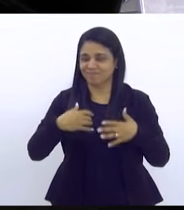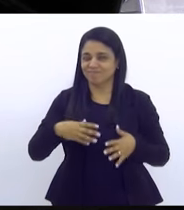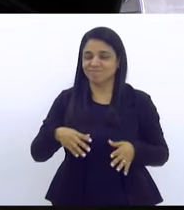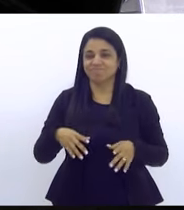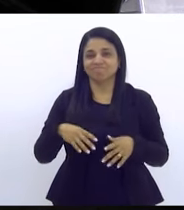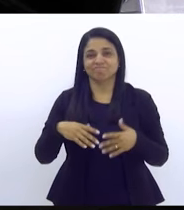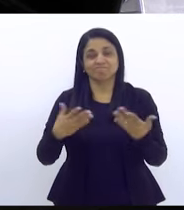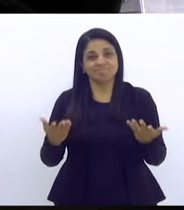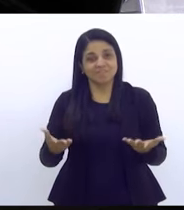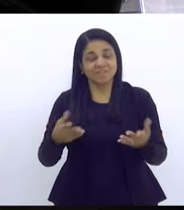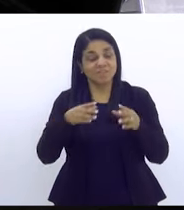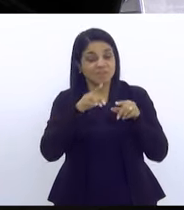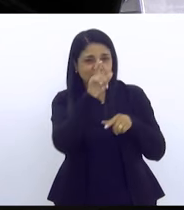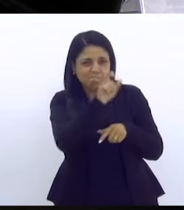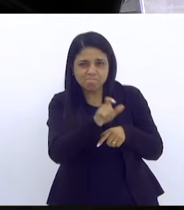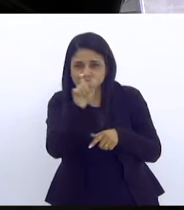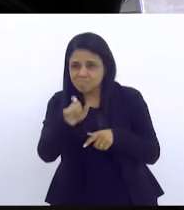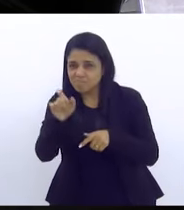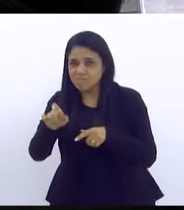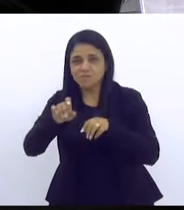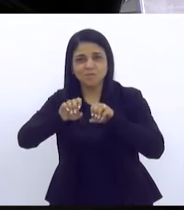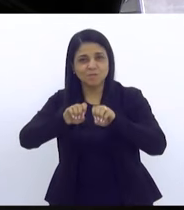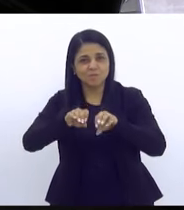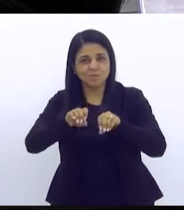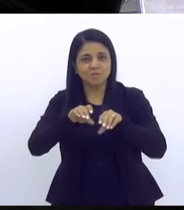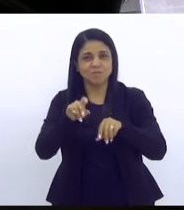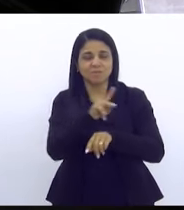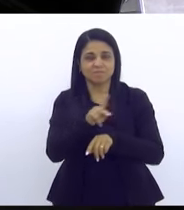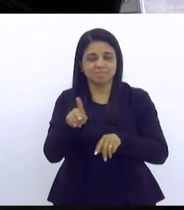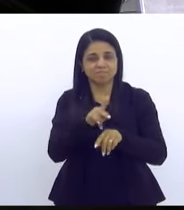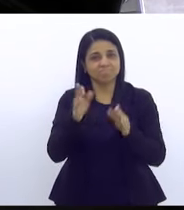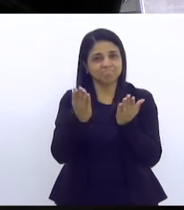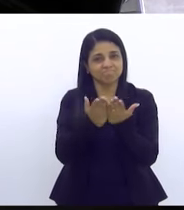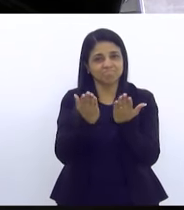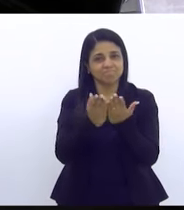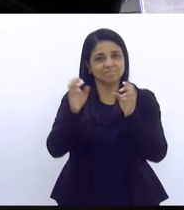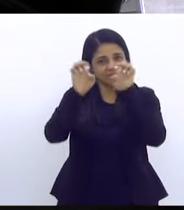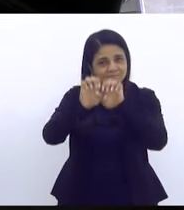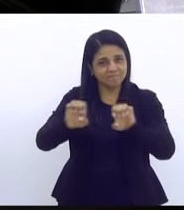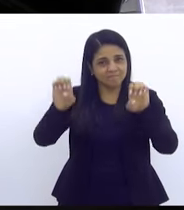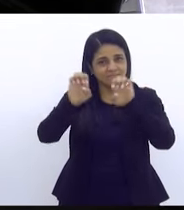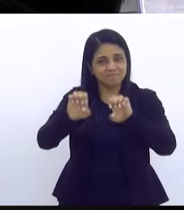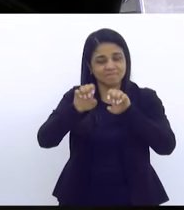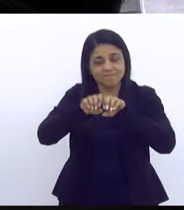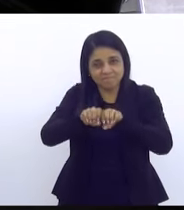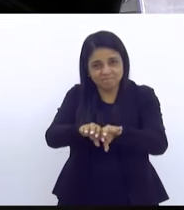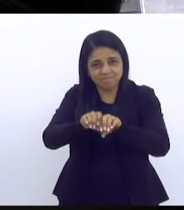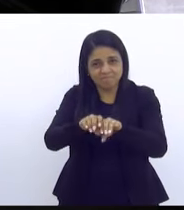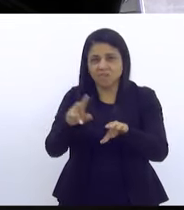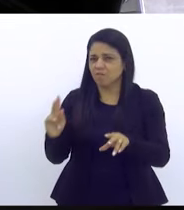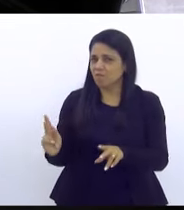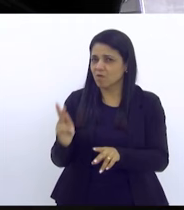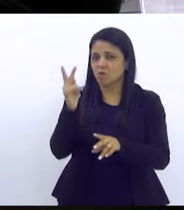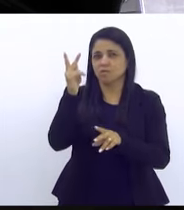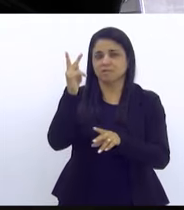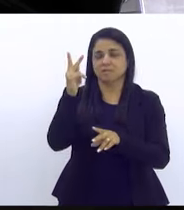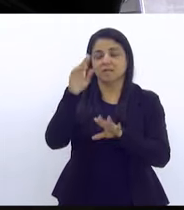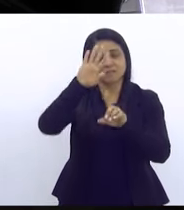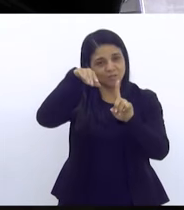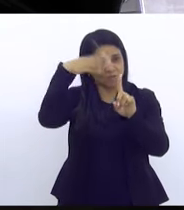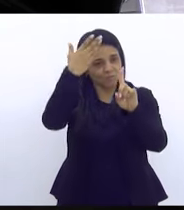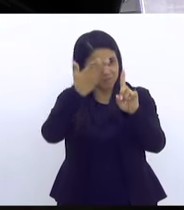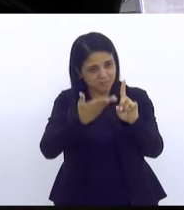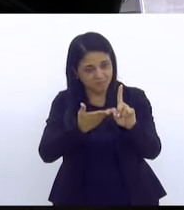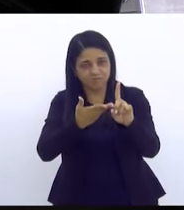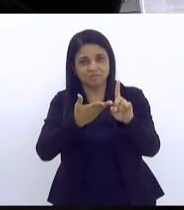né, de evangelismo, ensinando as crianças a palavra de Deus, serem valorizadas e serem